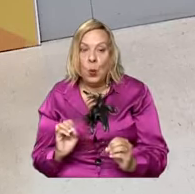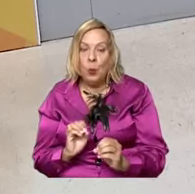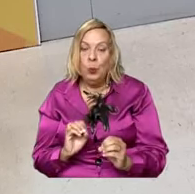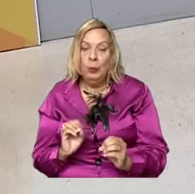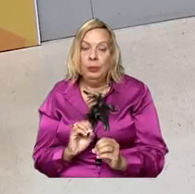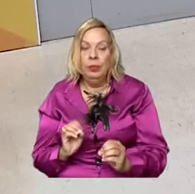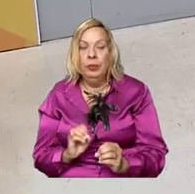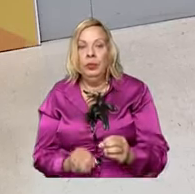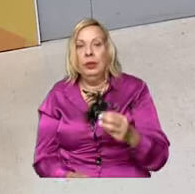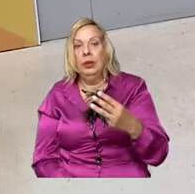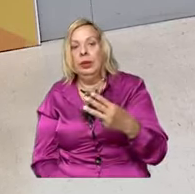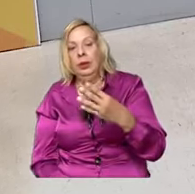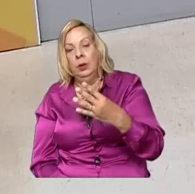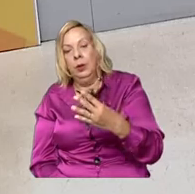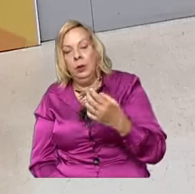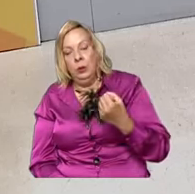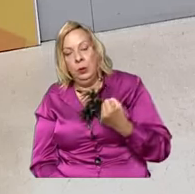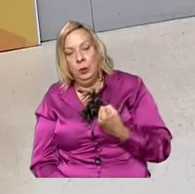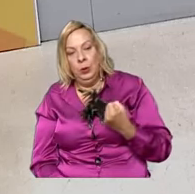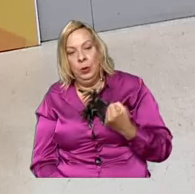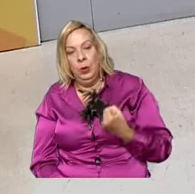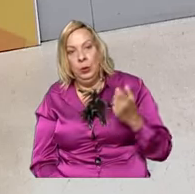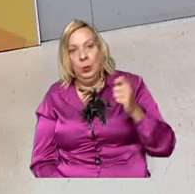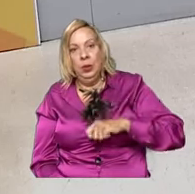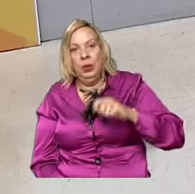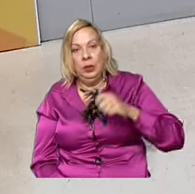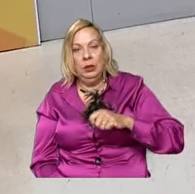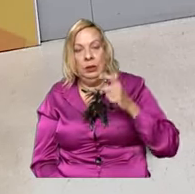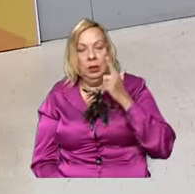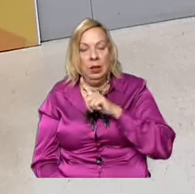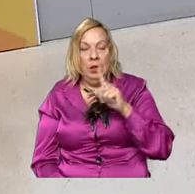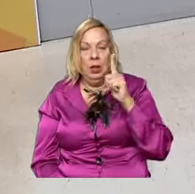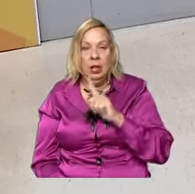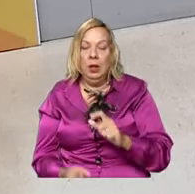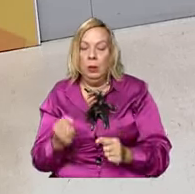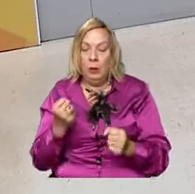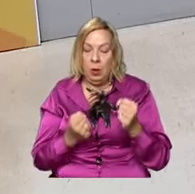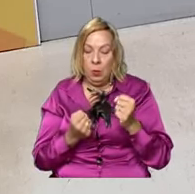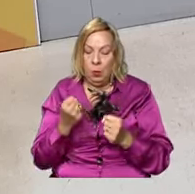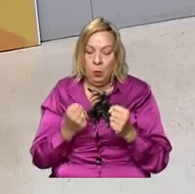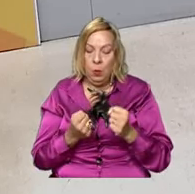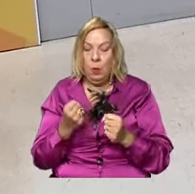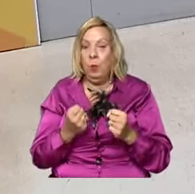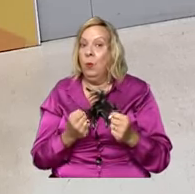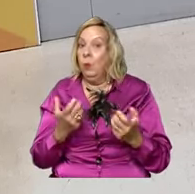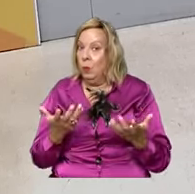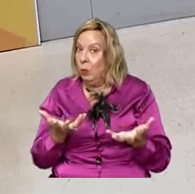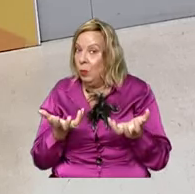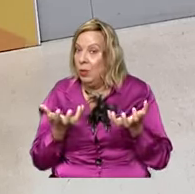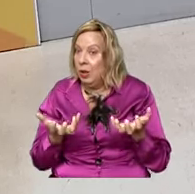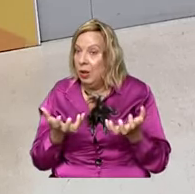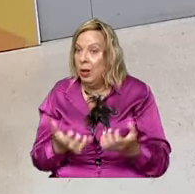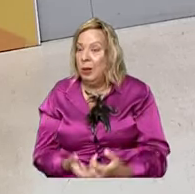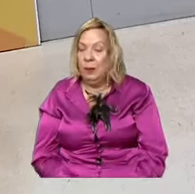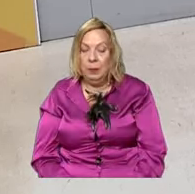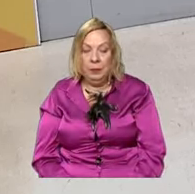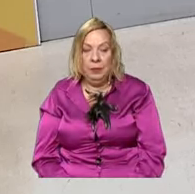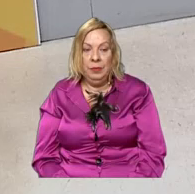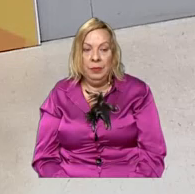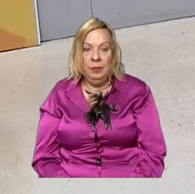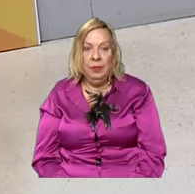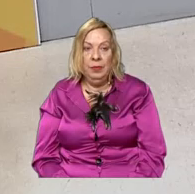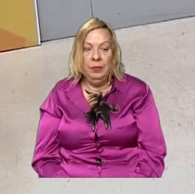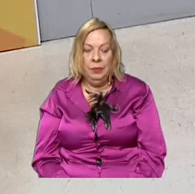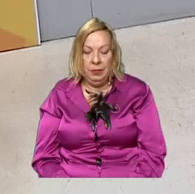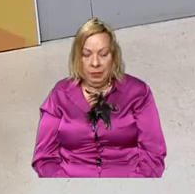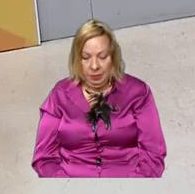são 34 títulos com chances de levar o Fiat Mobi, é carrão, tá todo mundo querendo. Será que agora vai?